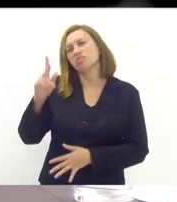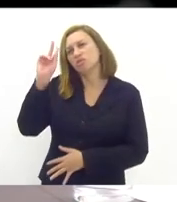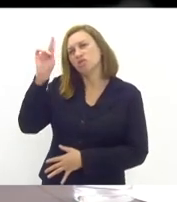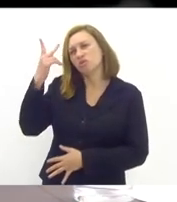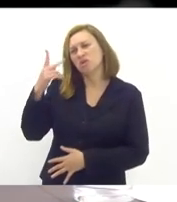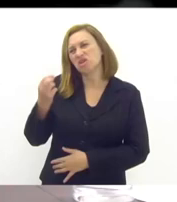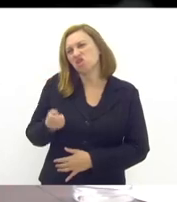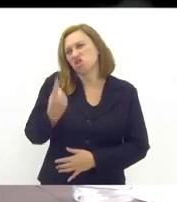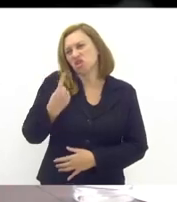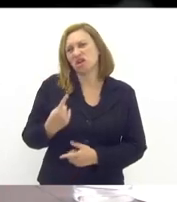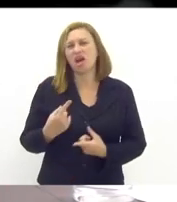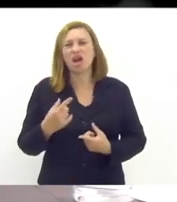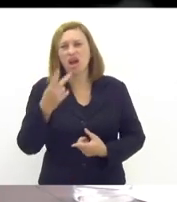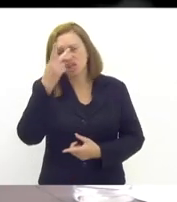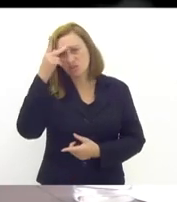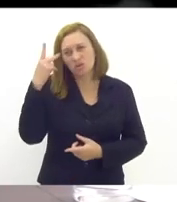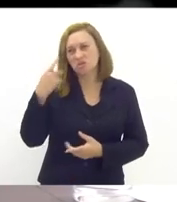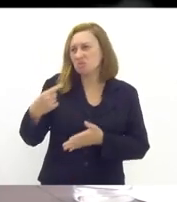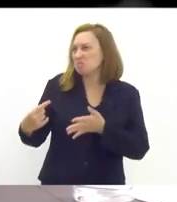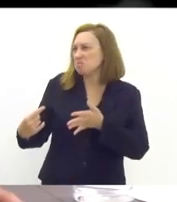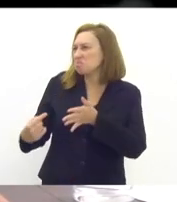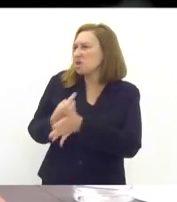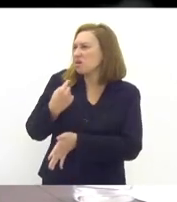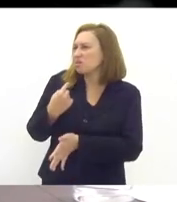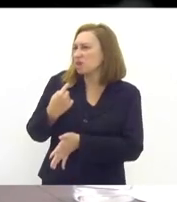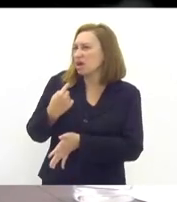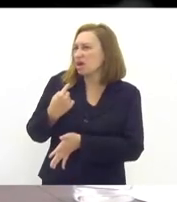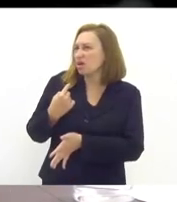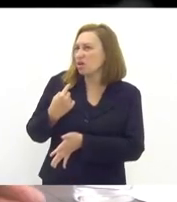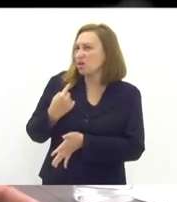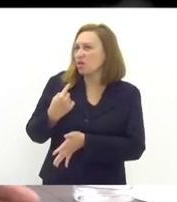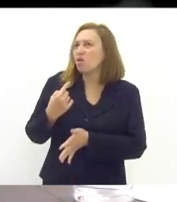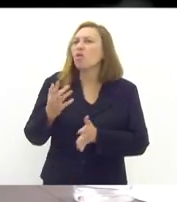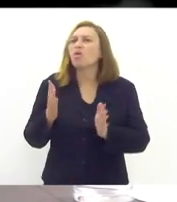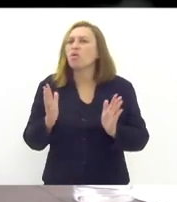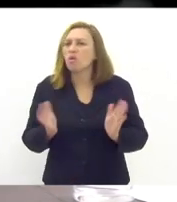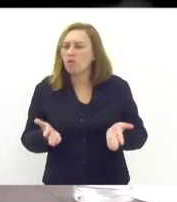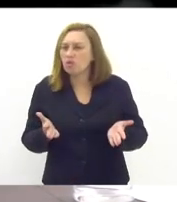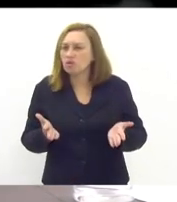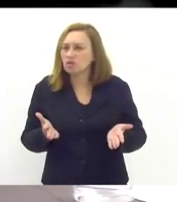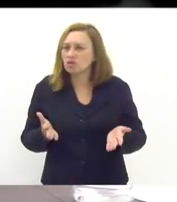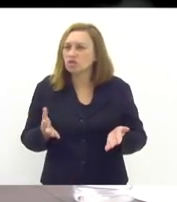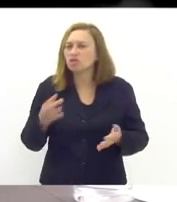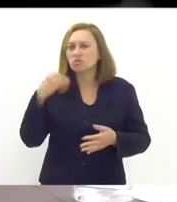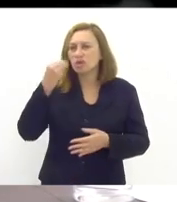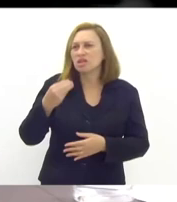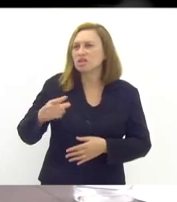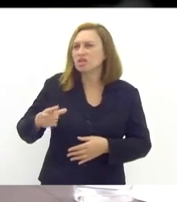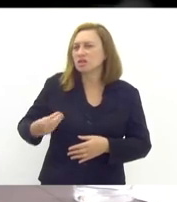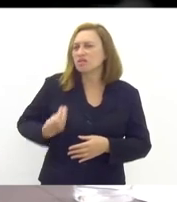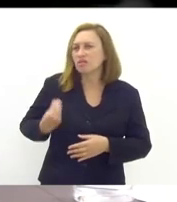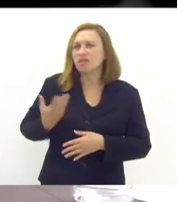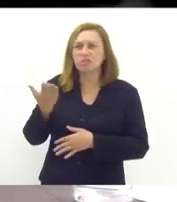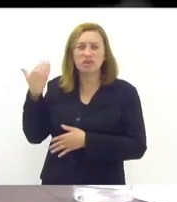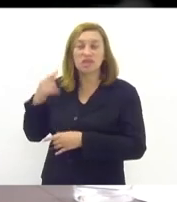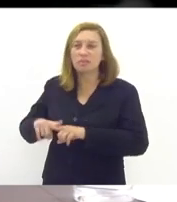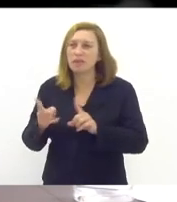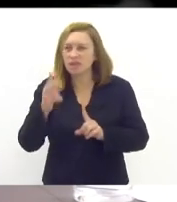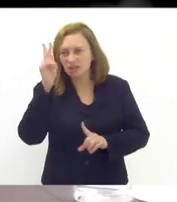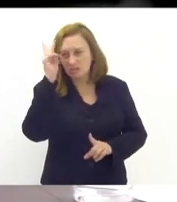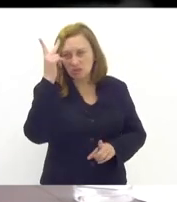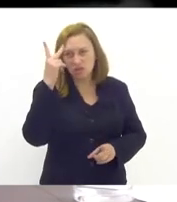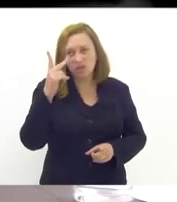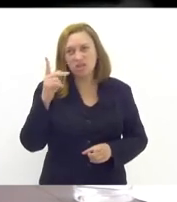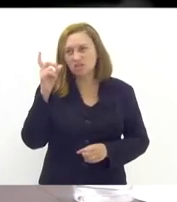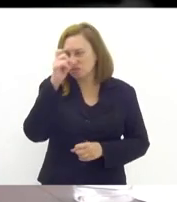até as pessoas perguntavam pelo que eu hoje, aonde estou e pelo que passei. Mas a minha história é bem